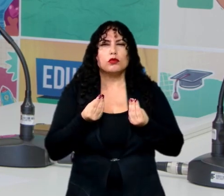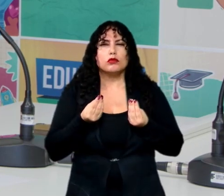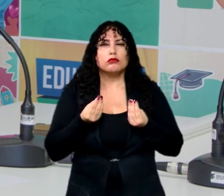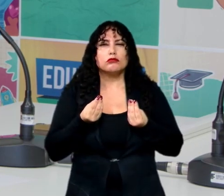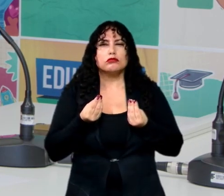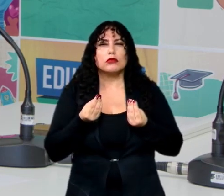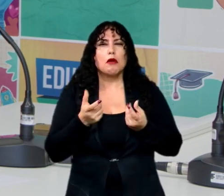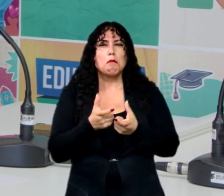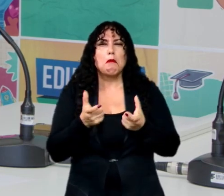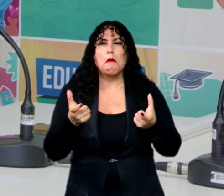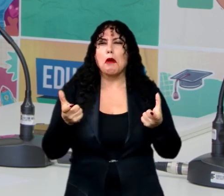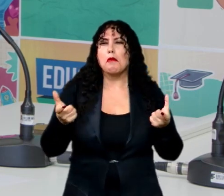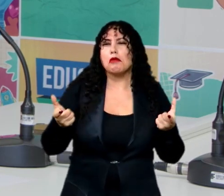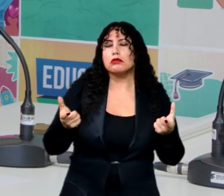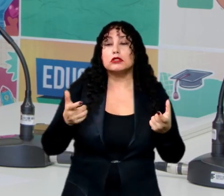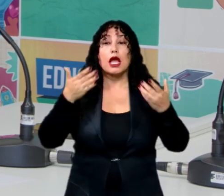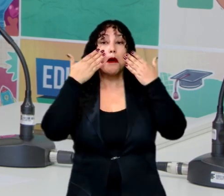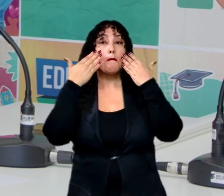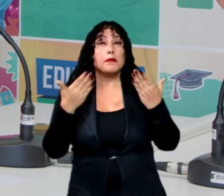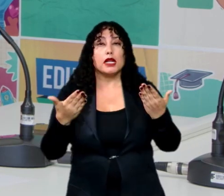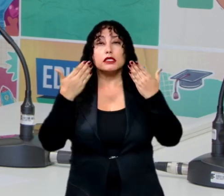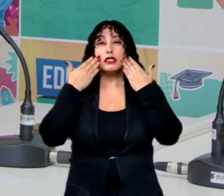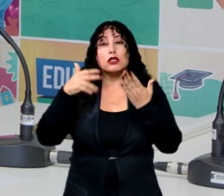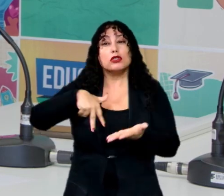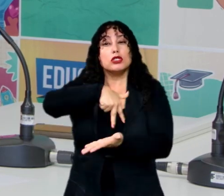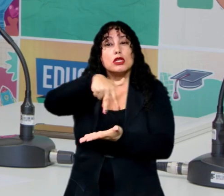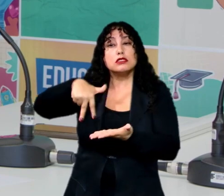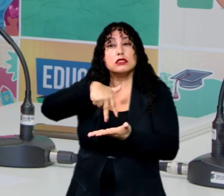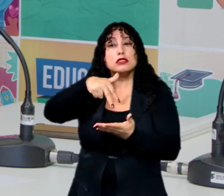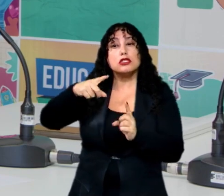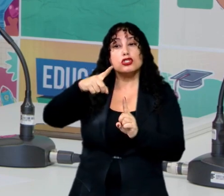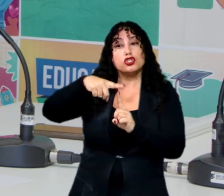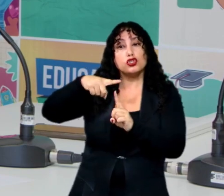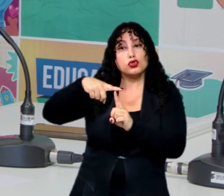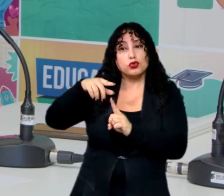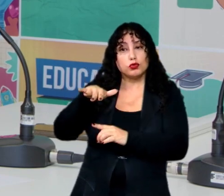num volume maior de apresentações de danças desse tipo.